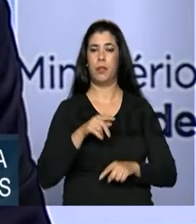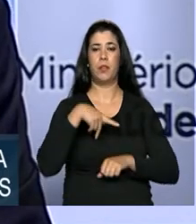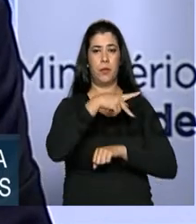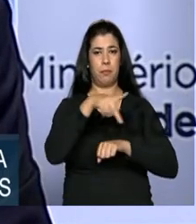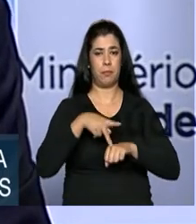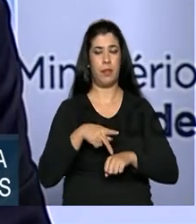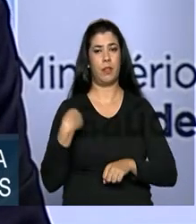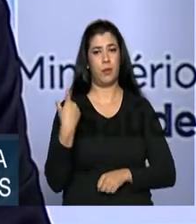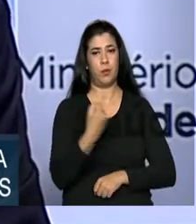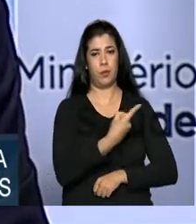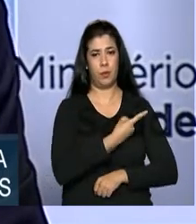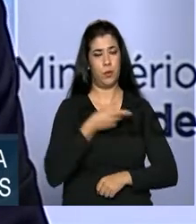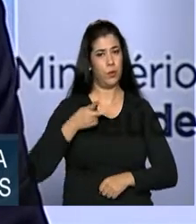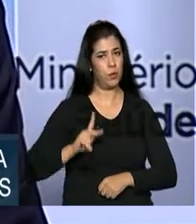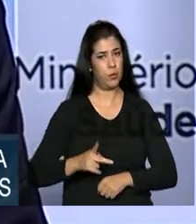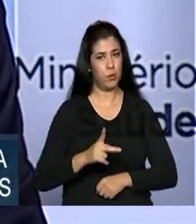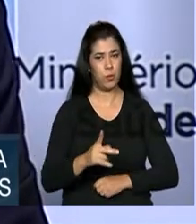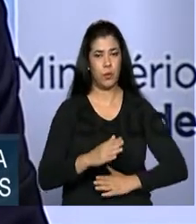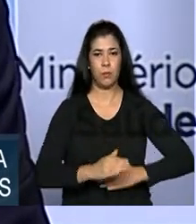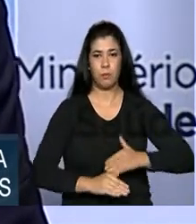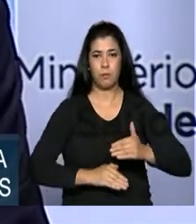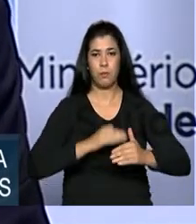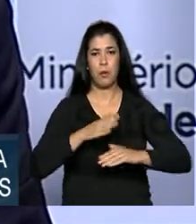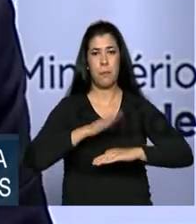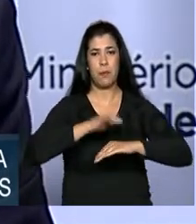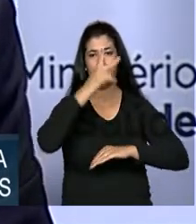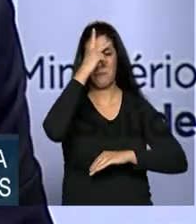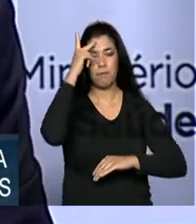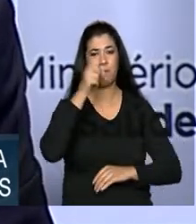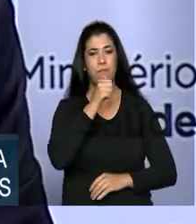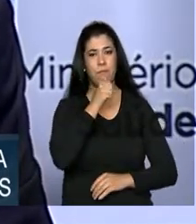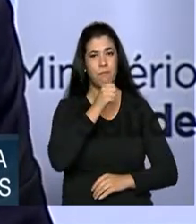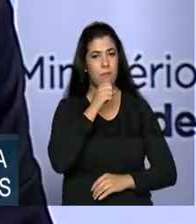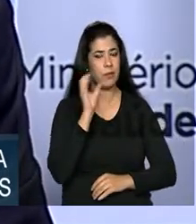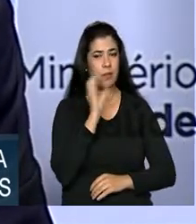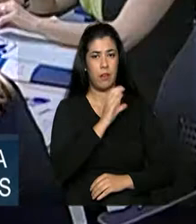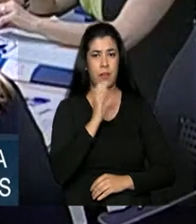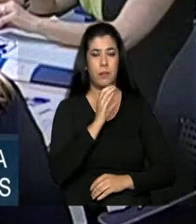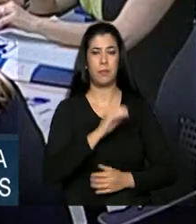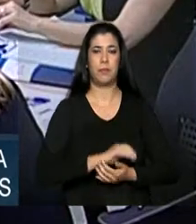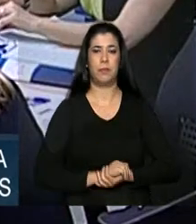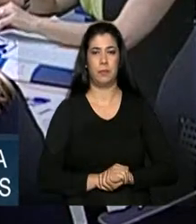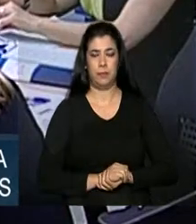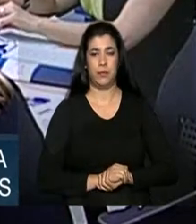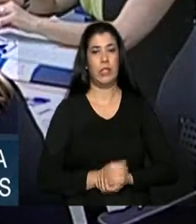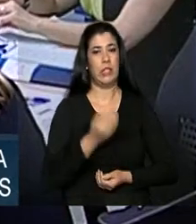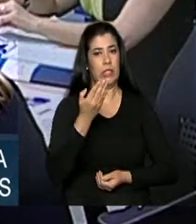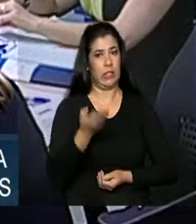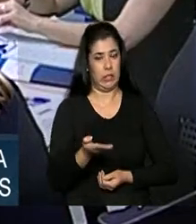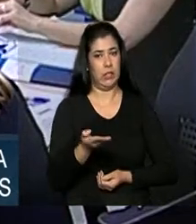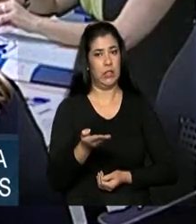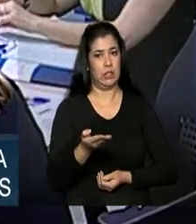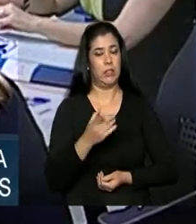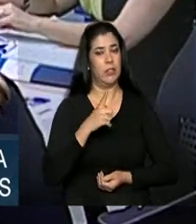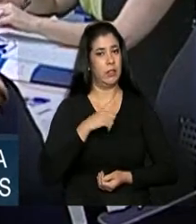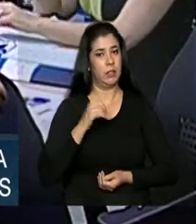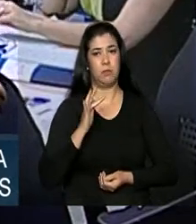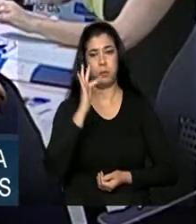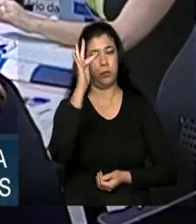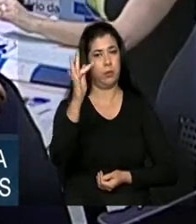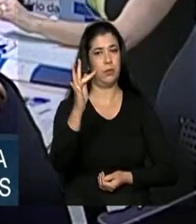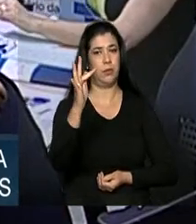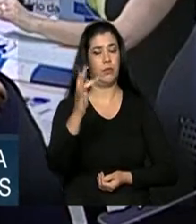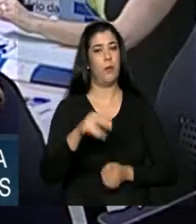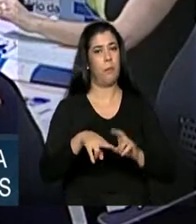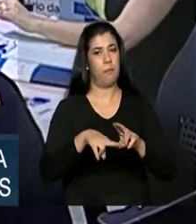país que continuará envelhecendo num ritmo alucinante. Essa é uma tendência hoje e, portanto,